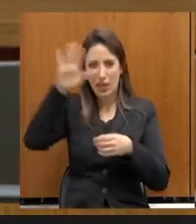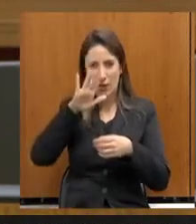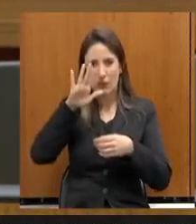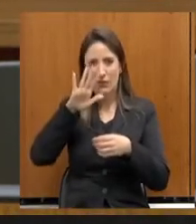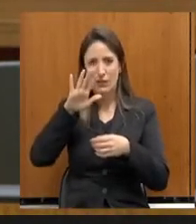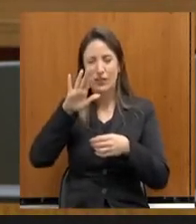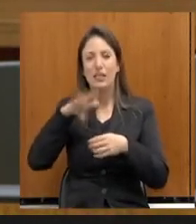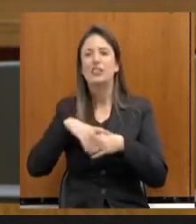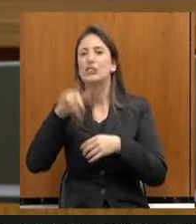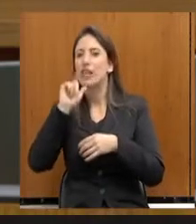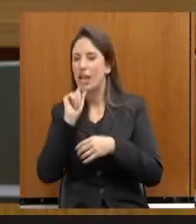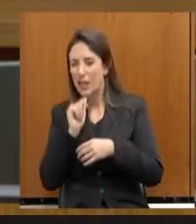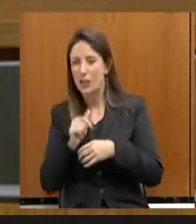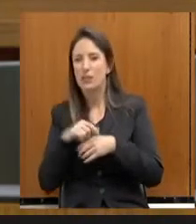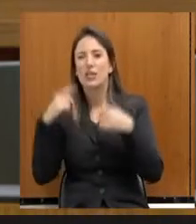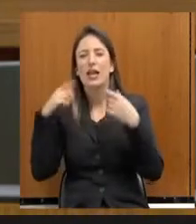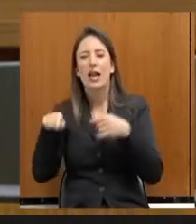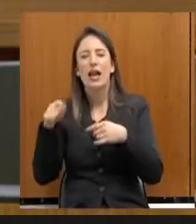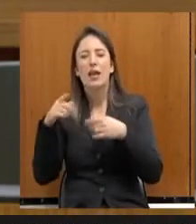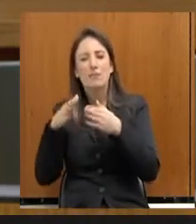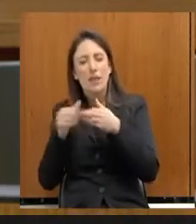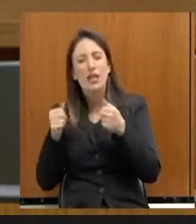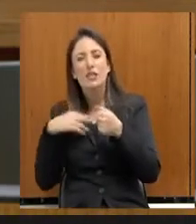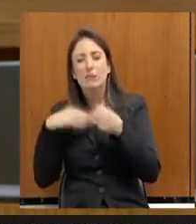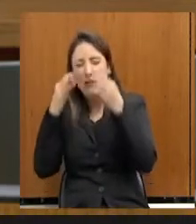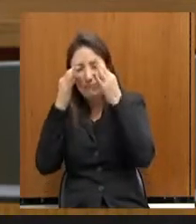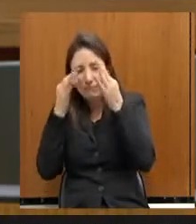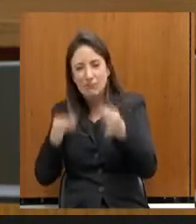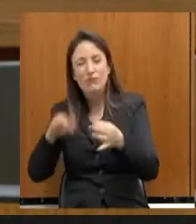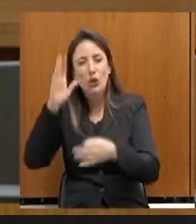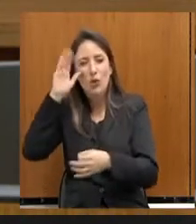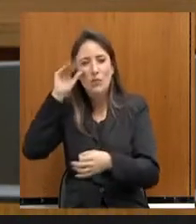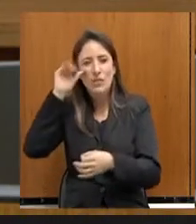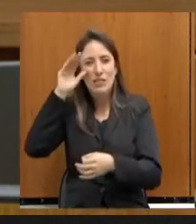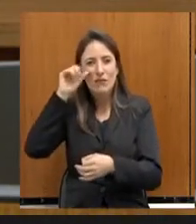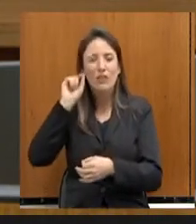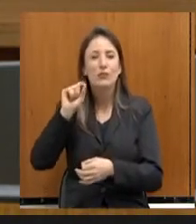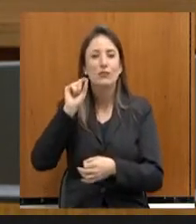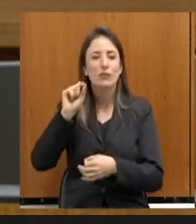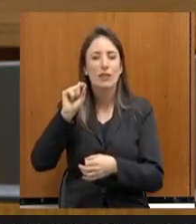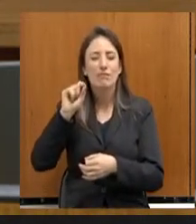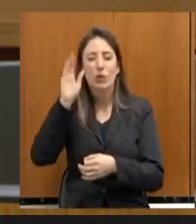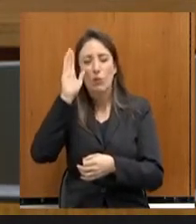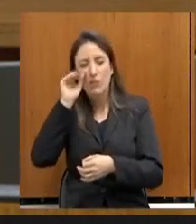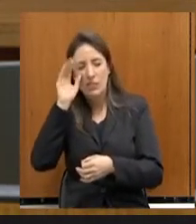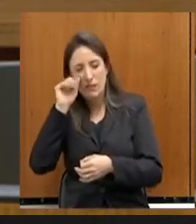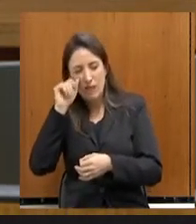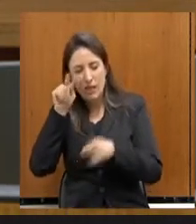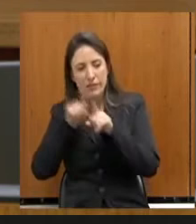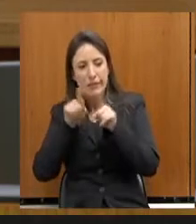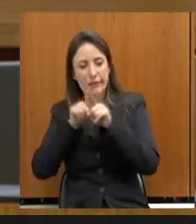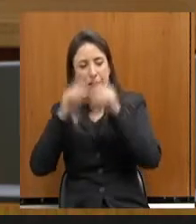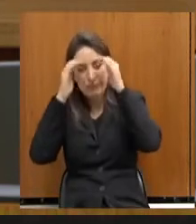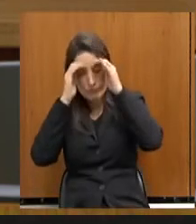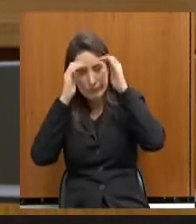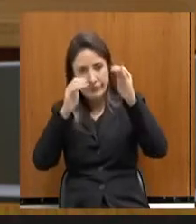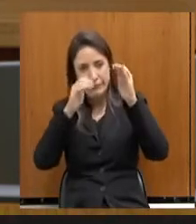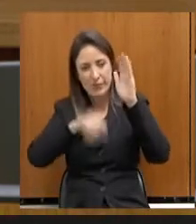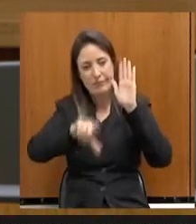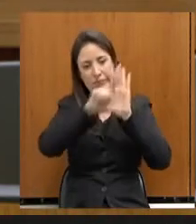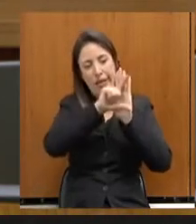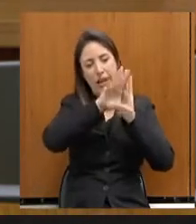Agência Nacional de águas que seja observado é que esteja observado e cumprido a determinação da